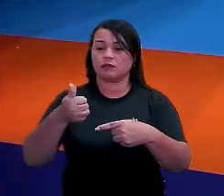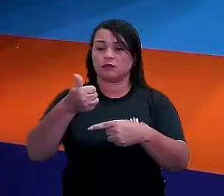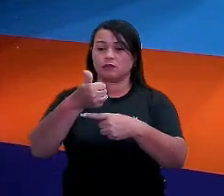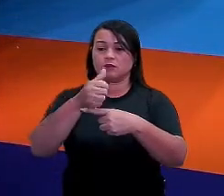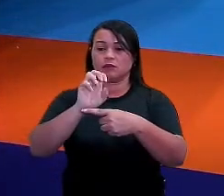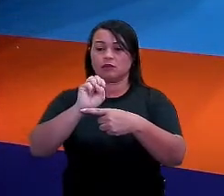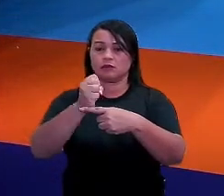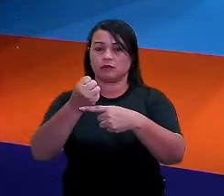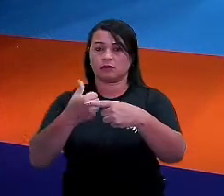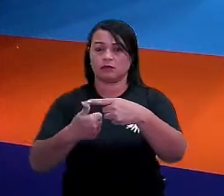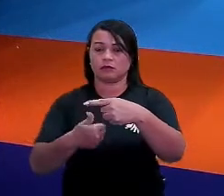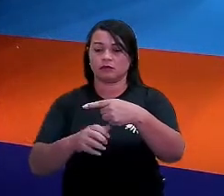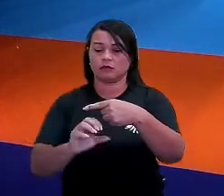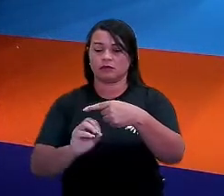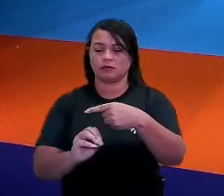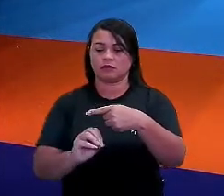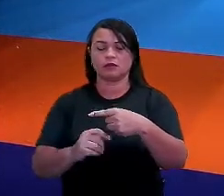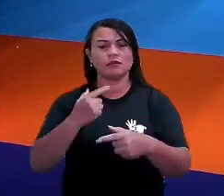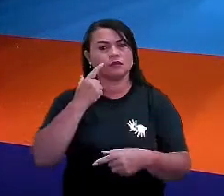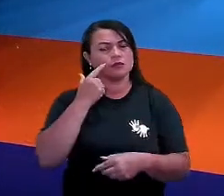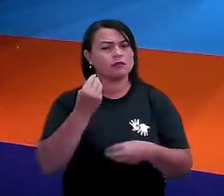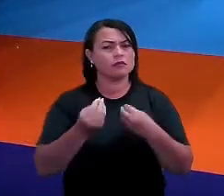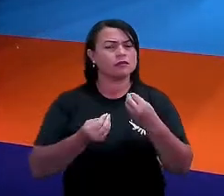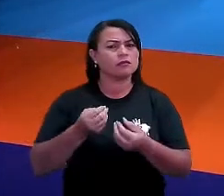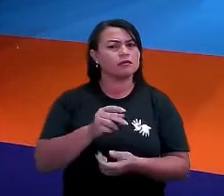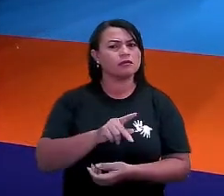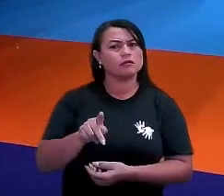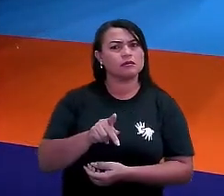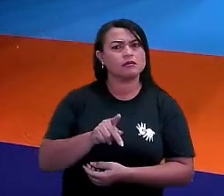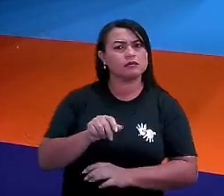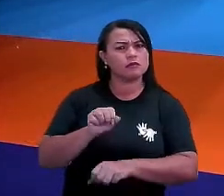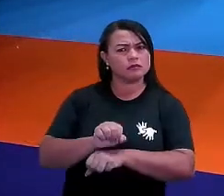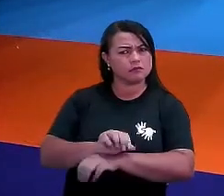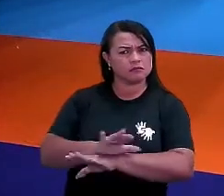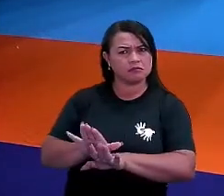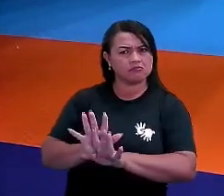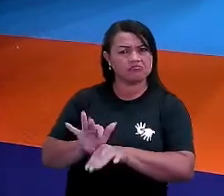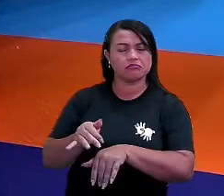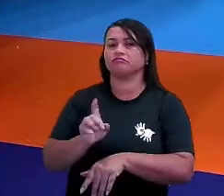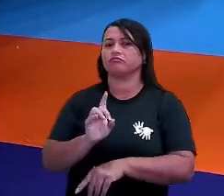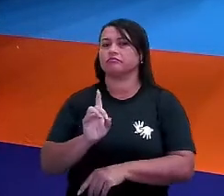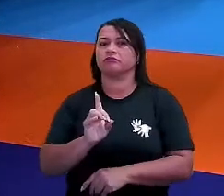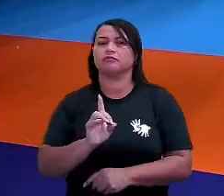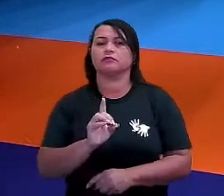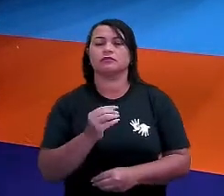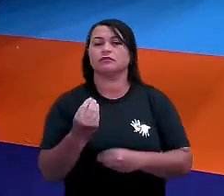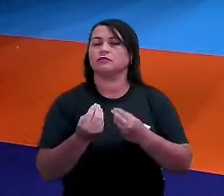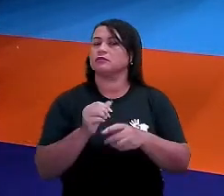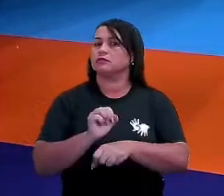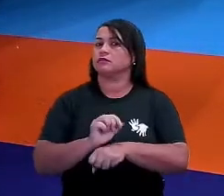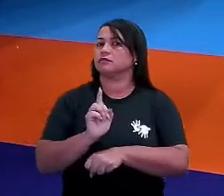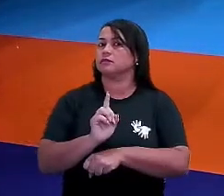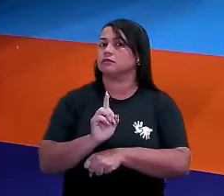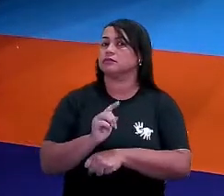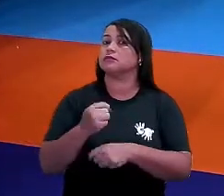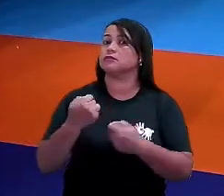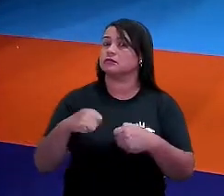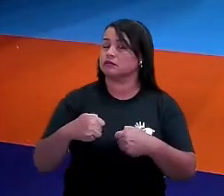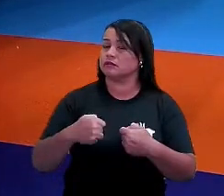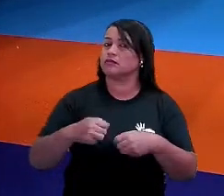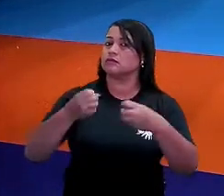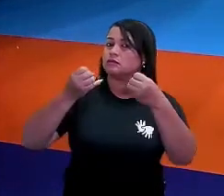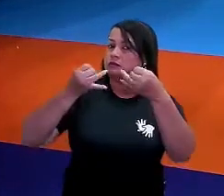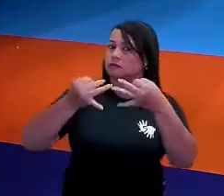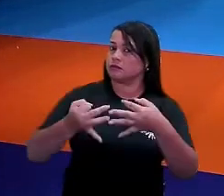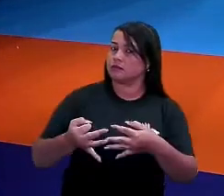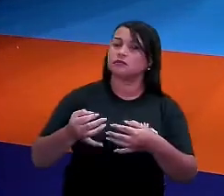18 décimos. Professora, paro aí? Não, não para aí. Eu preciso deixar essa